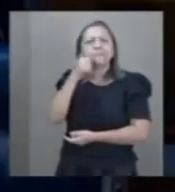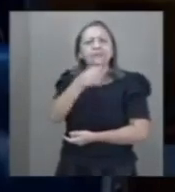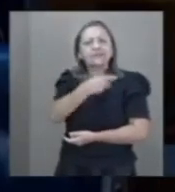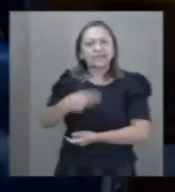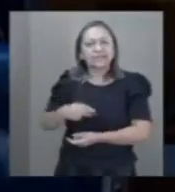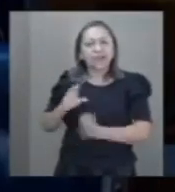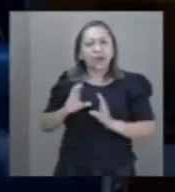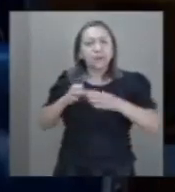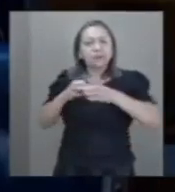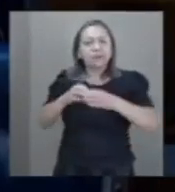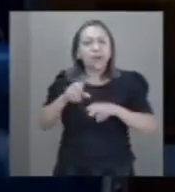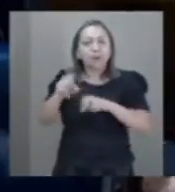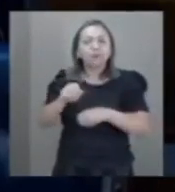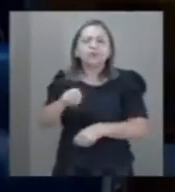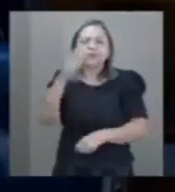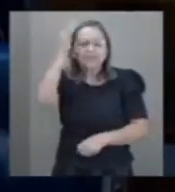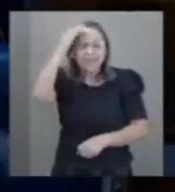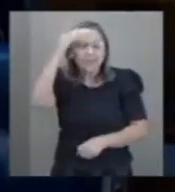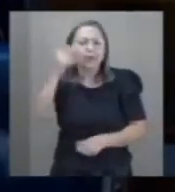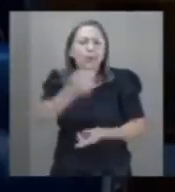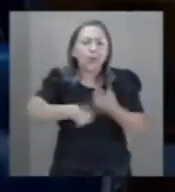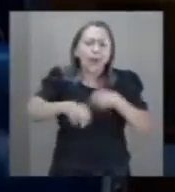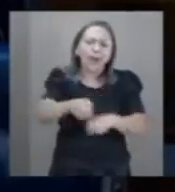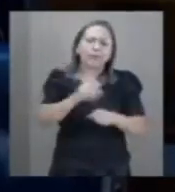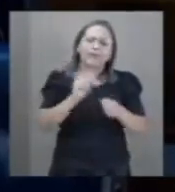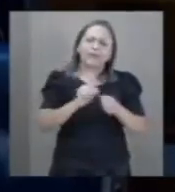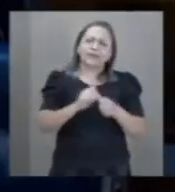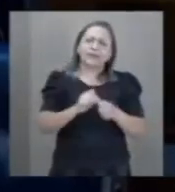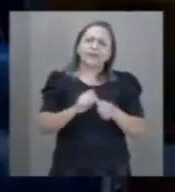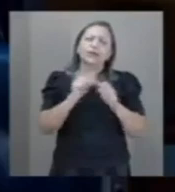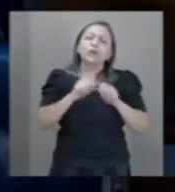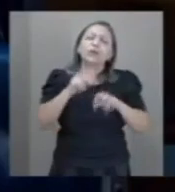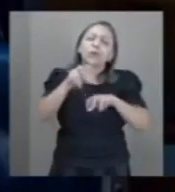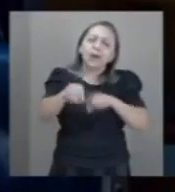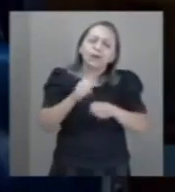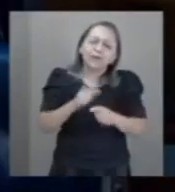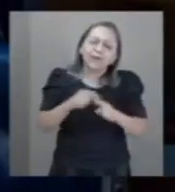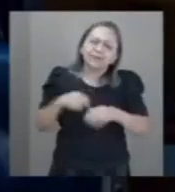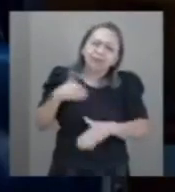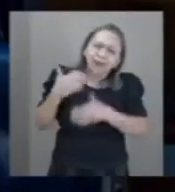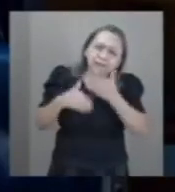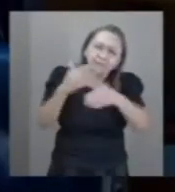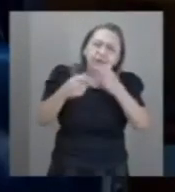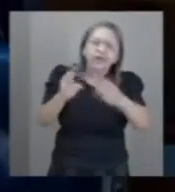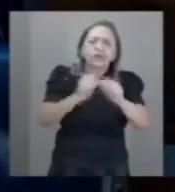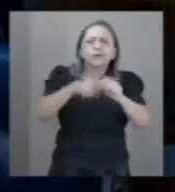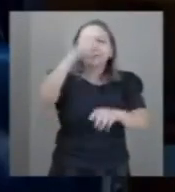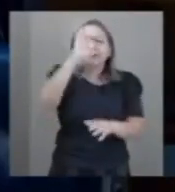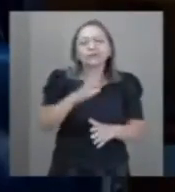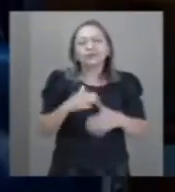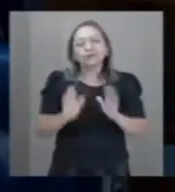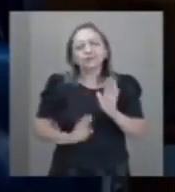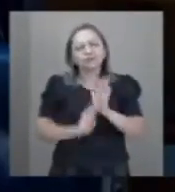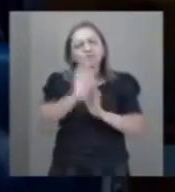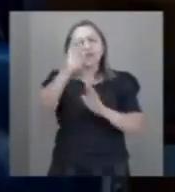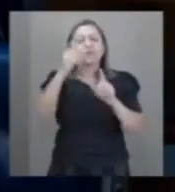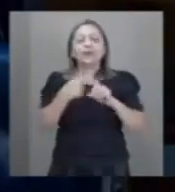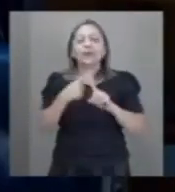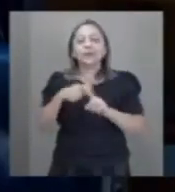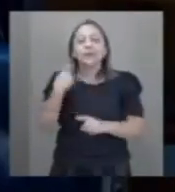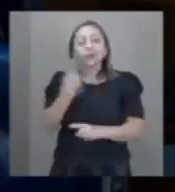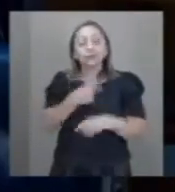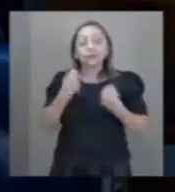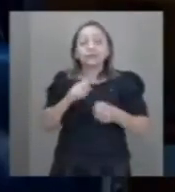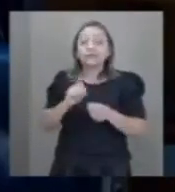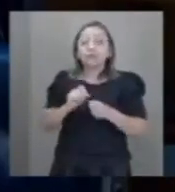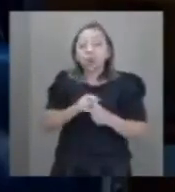A senhora sabe o que o agro faz, o que o agro vem carregando a economia brasileira. Por quê? Porque nós precisamos